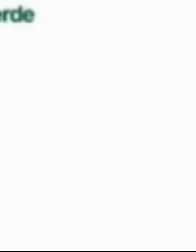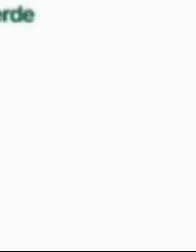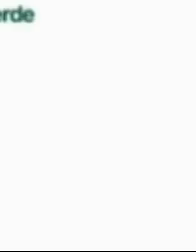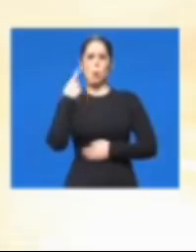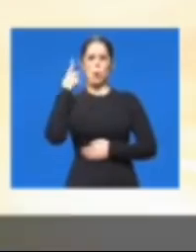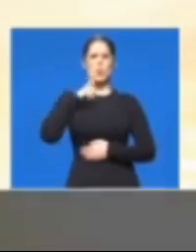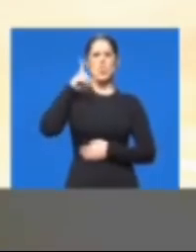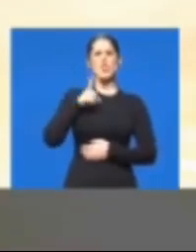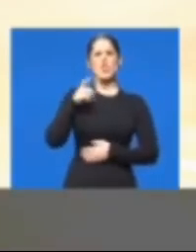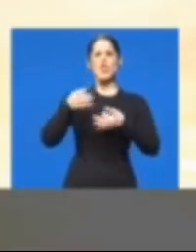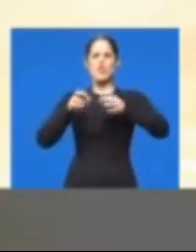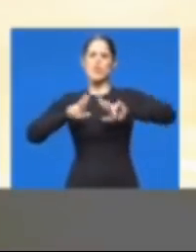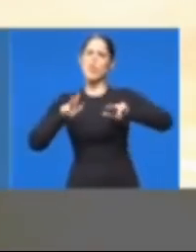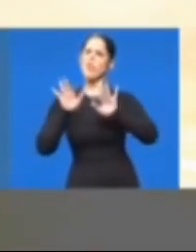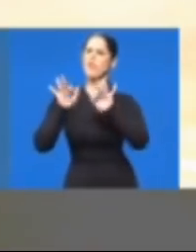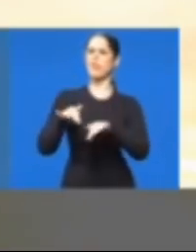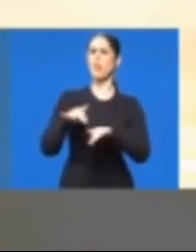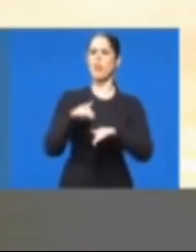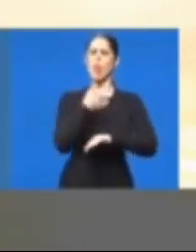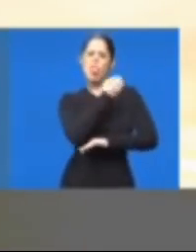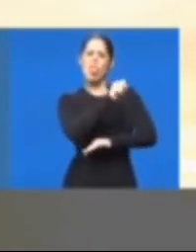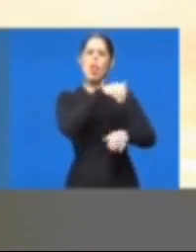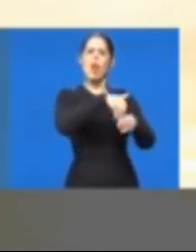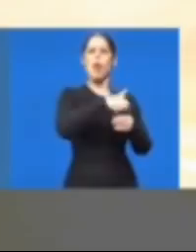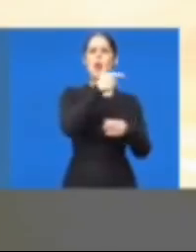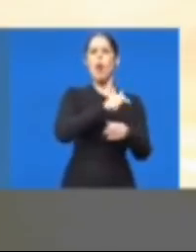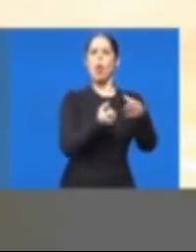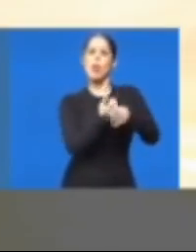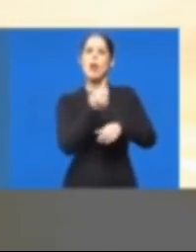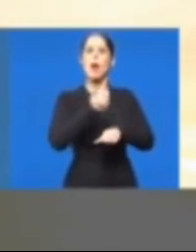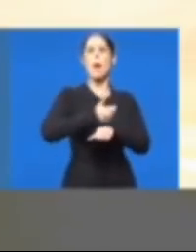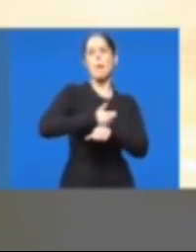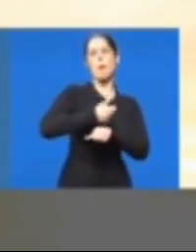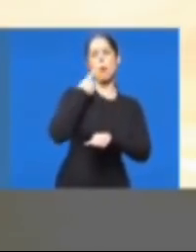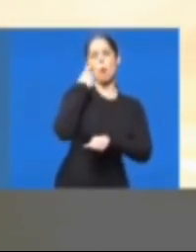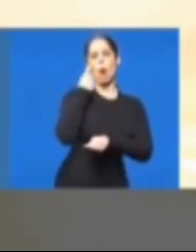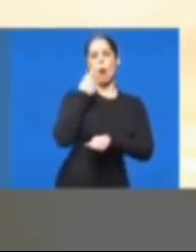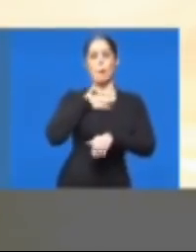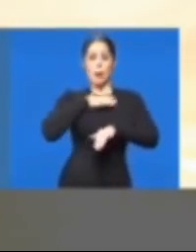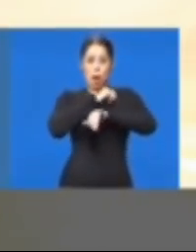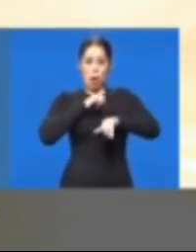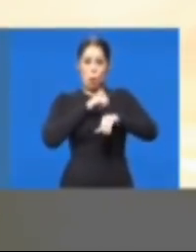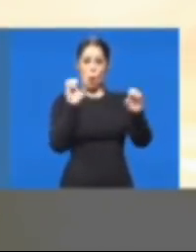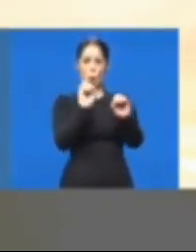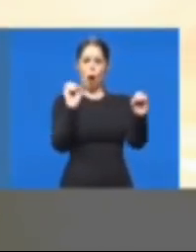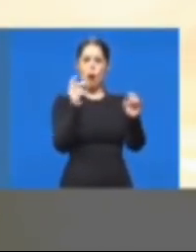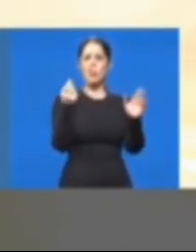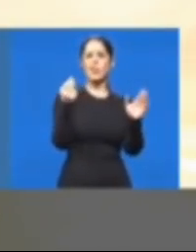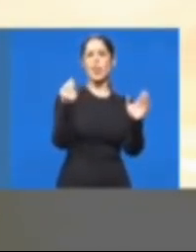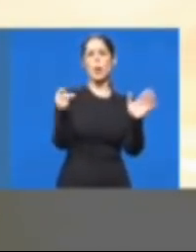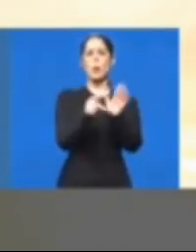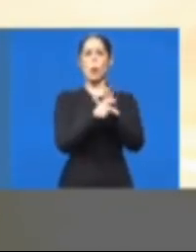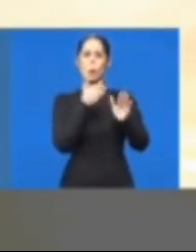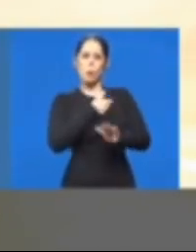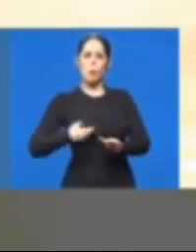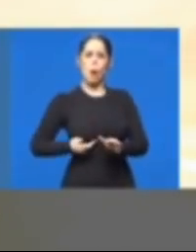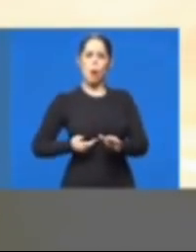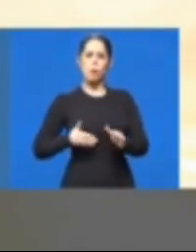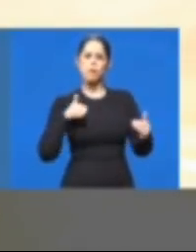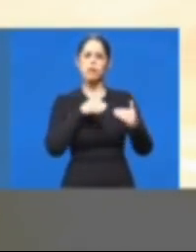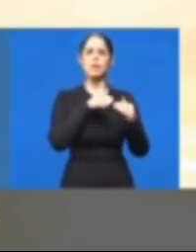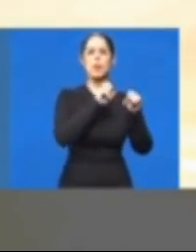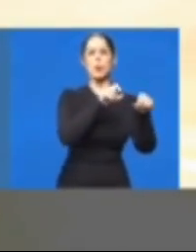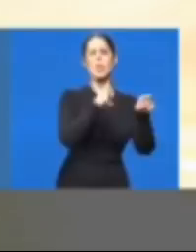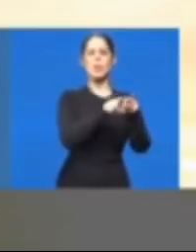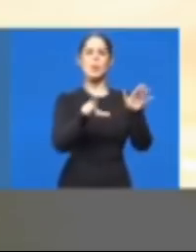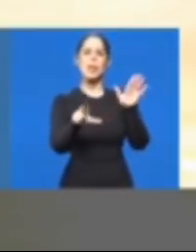PV. Fim do foro privilegiado, não a reeleição que gera o político profissional. Minha campanha é sem dinheiro público, sim